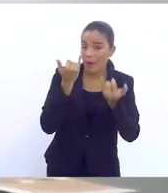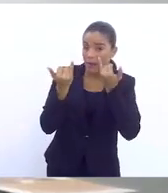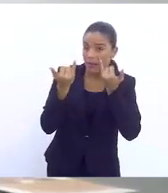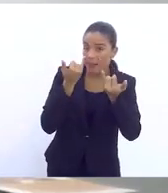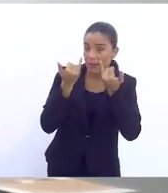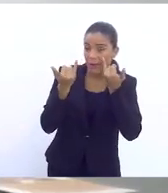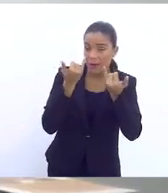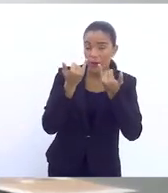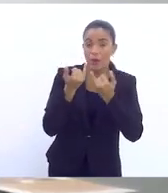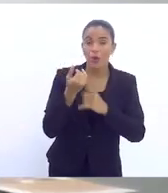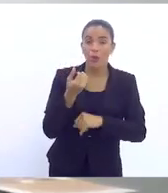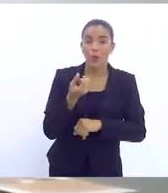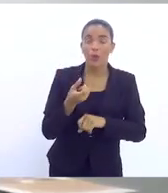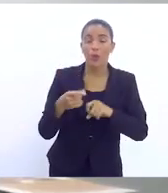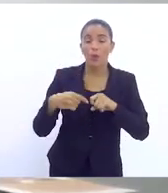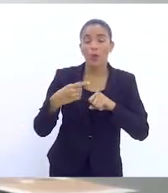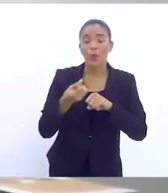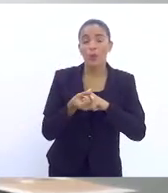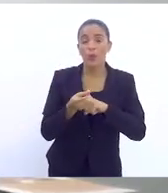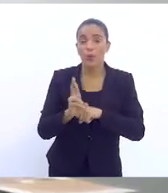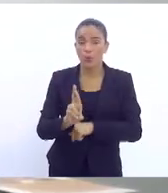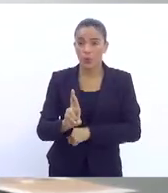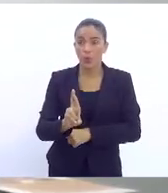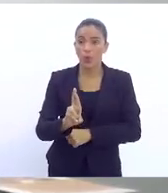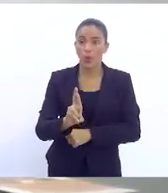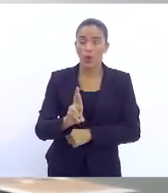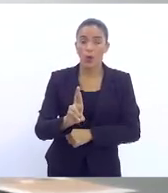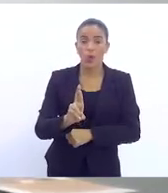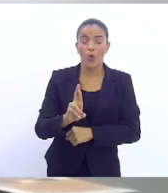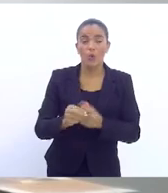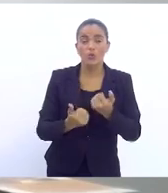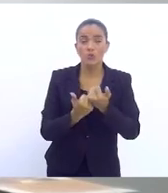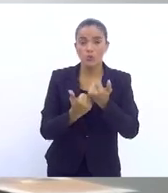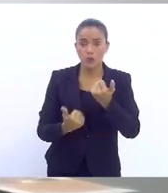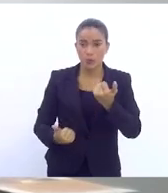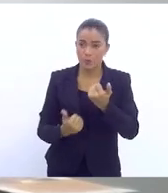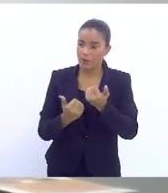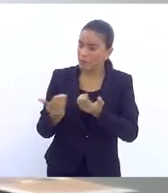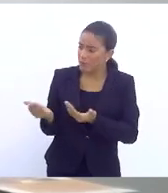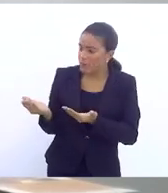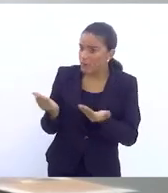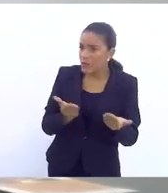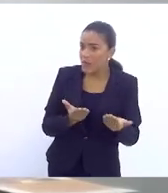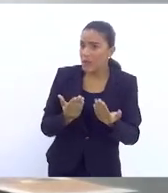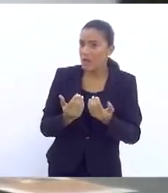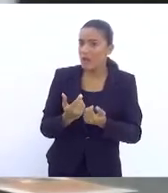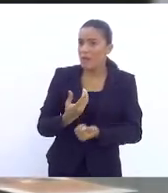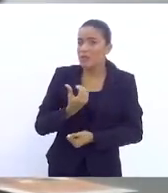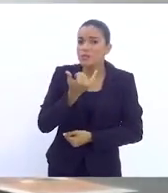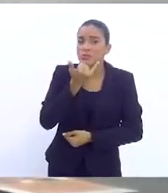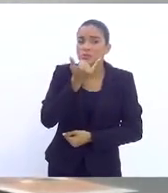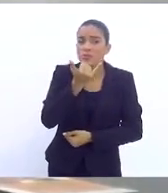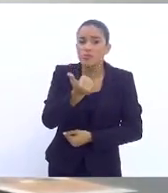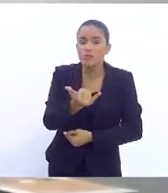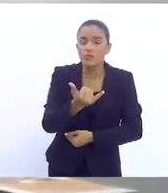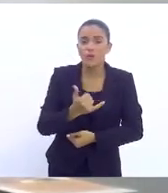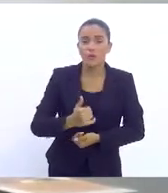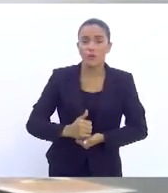virá o Dr Carlos Alberto de Oliveira superintendente Então venha Doutor por favor desculpe